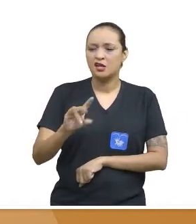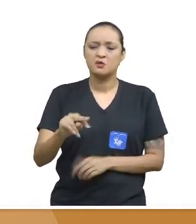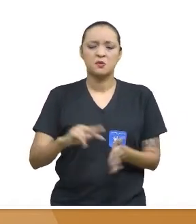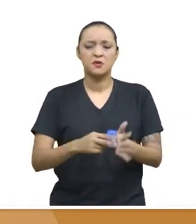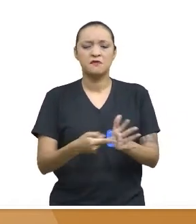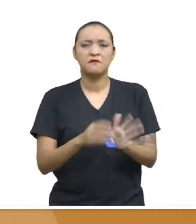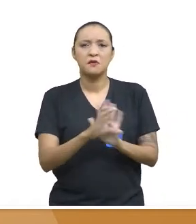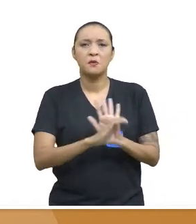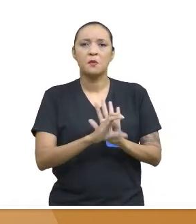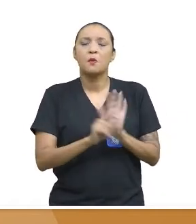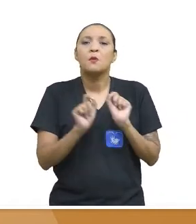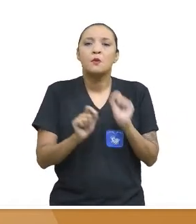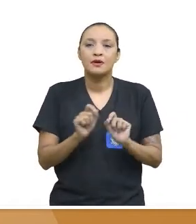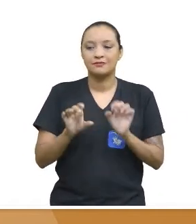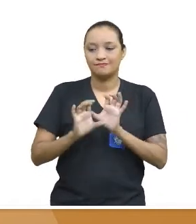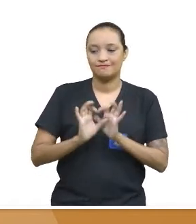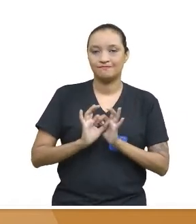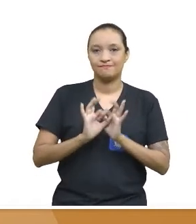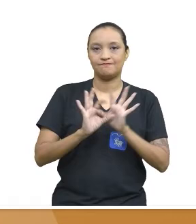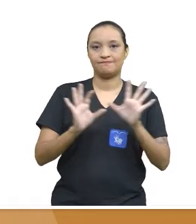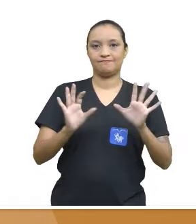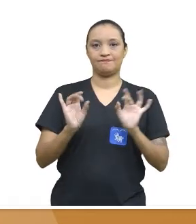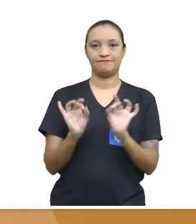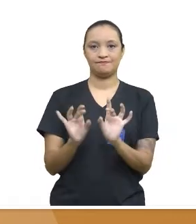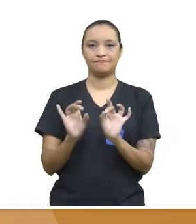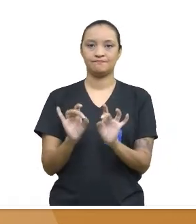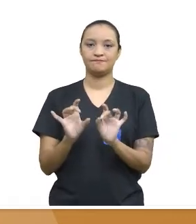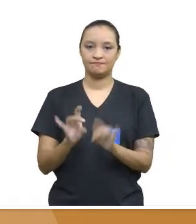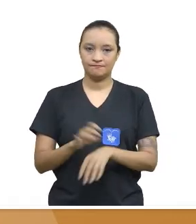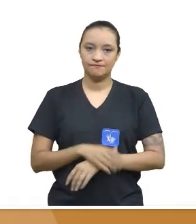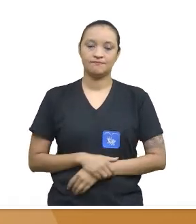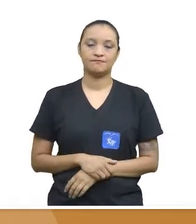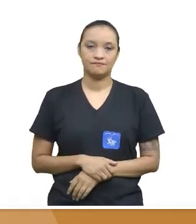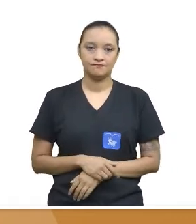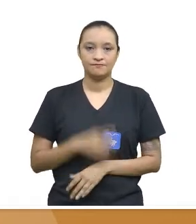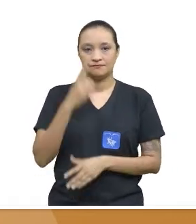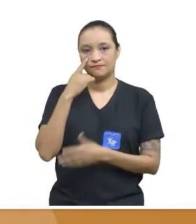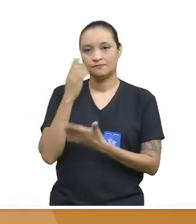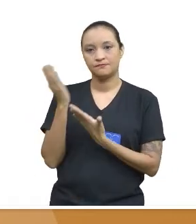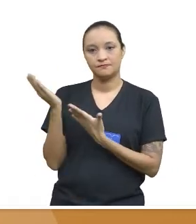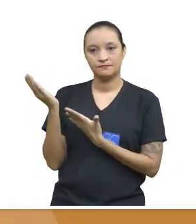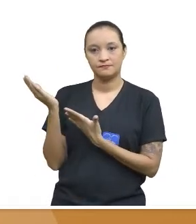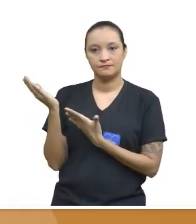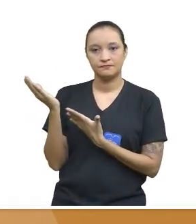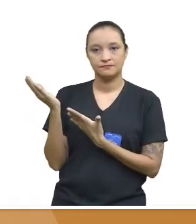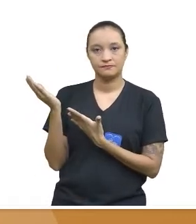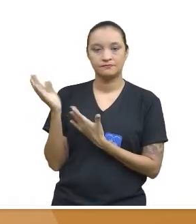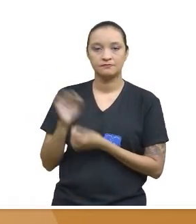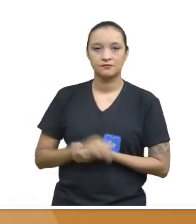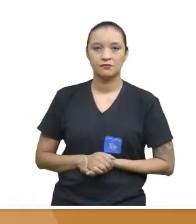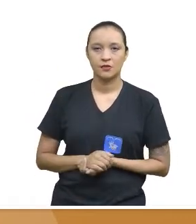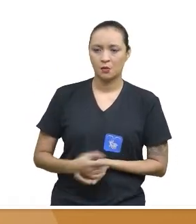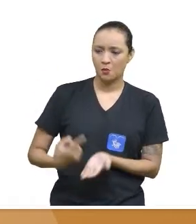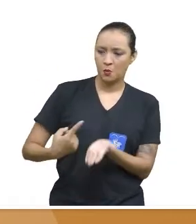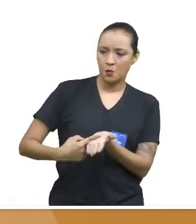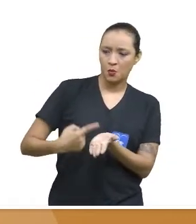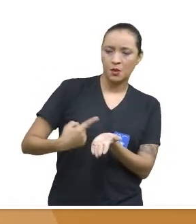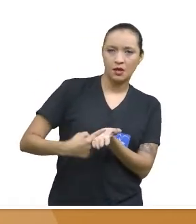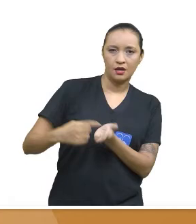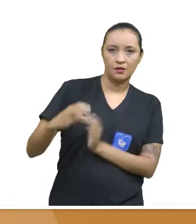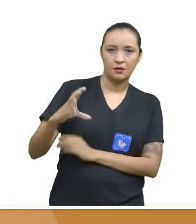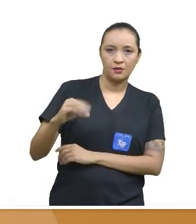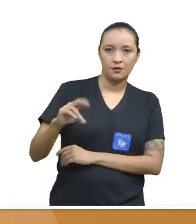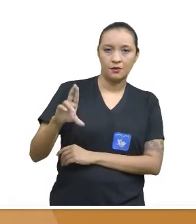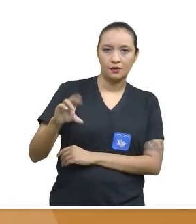senhores? Livre mercado. Livre mercado. Fugir do pacto colonial. Né? O pacto